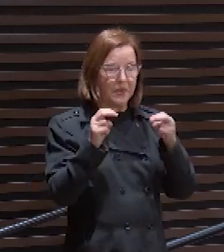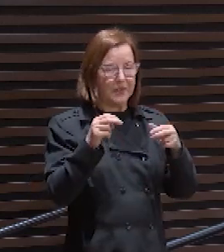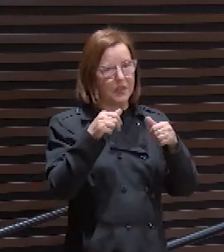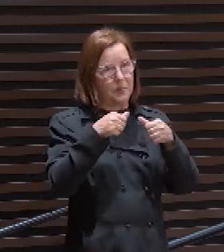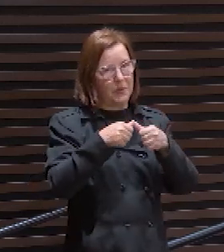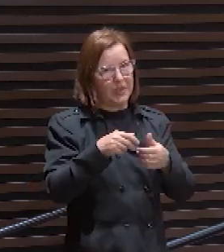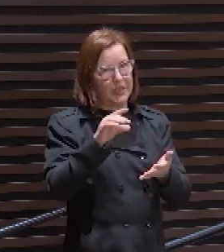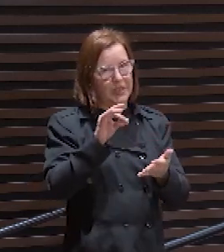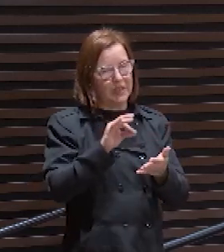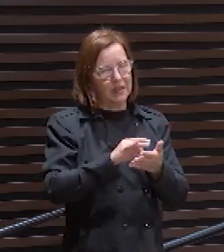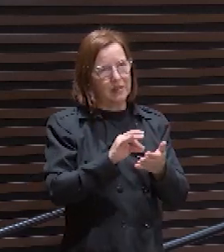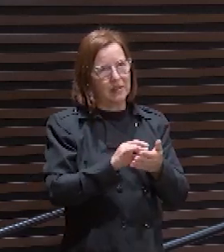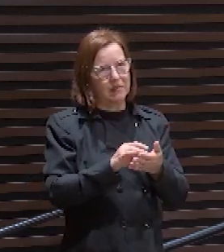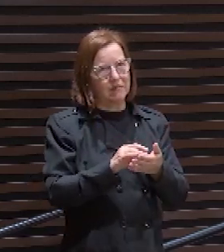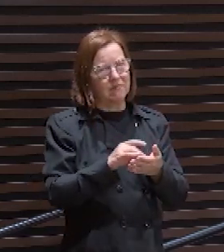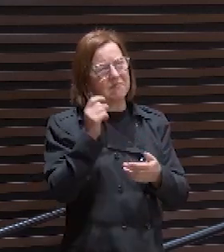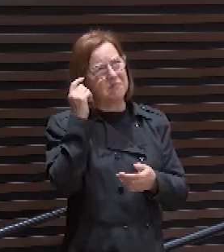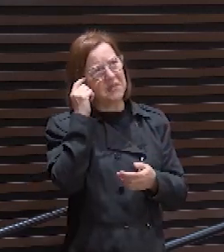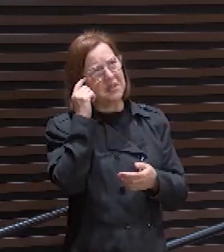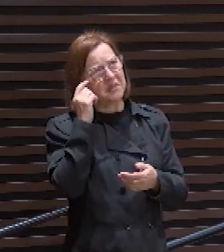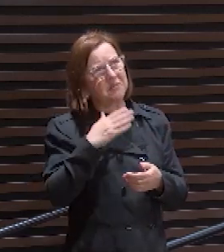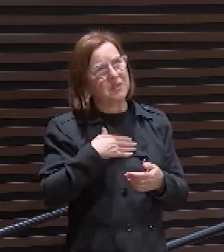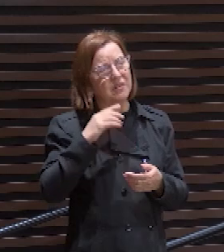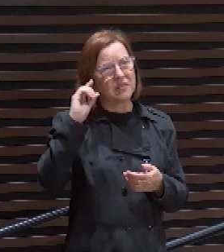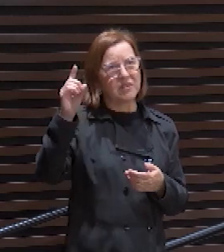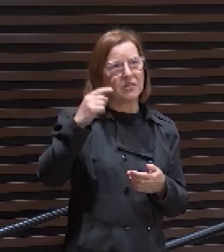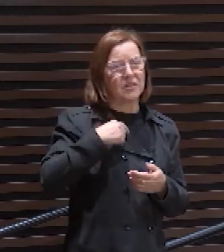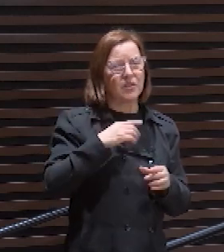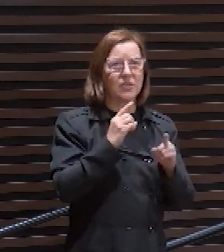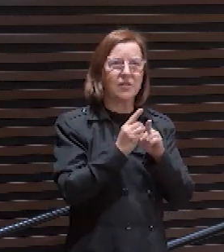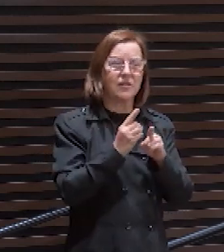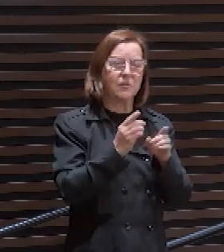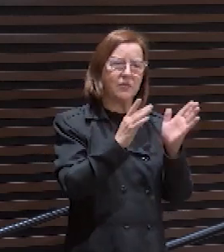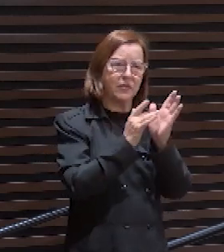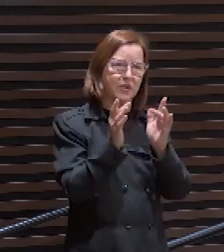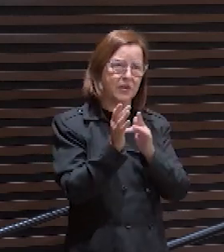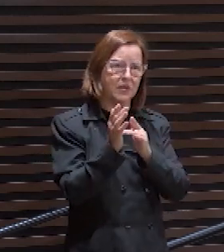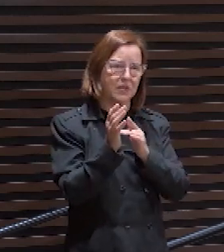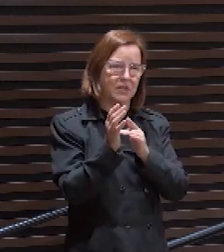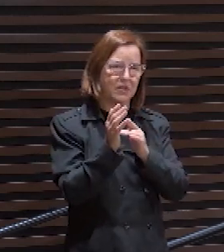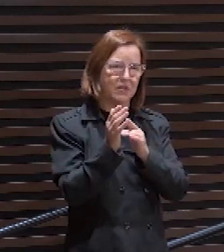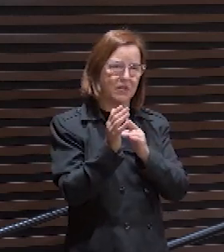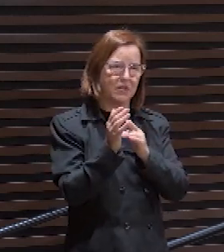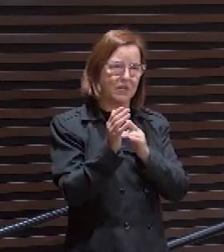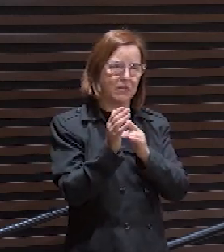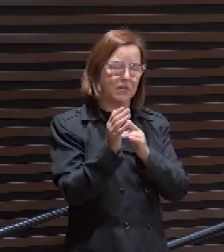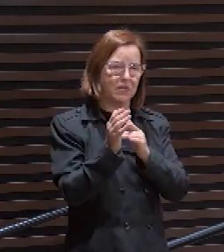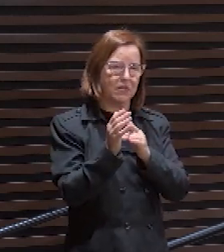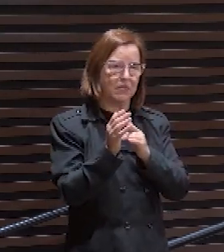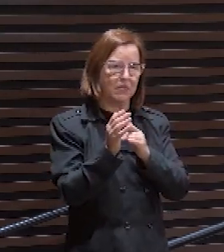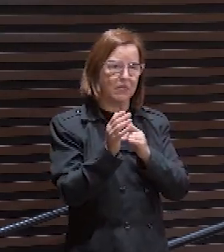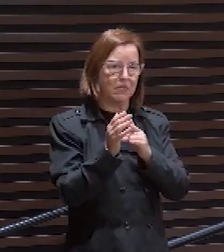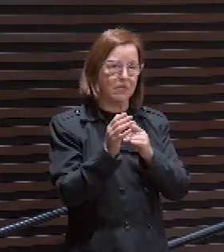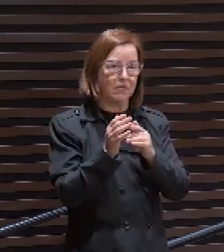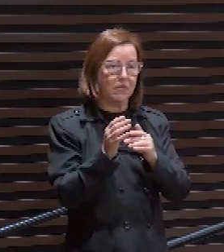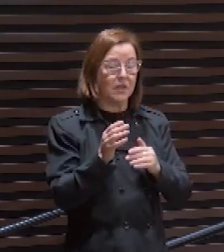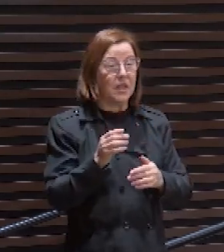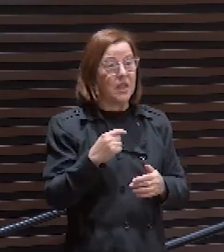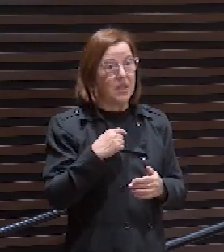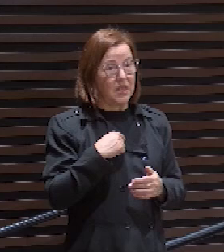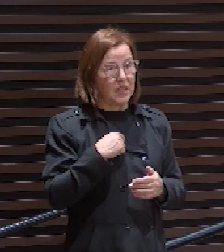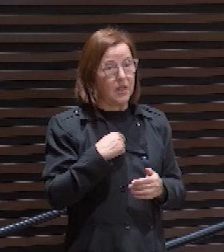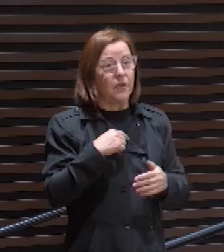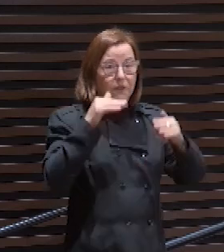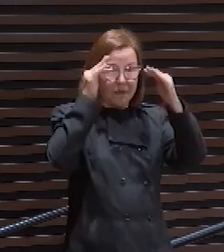penso, meu Deus, eu sou um discípulo de Jesus, só que o quanto eu tenho sido infiel a Ele. E conversando com